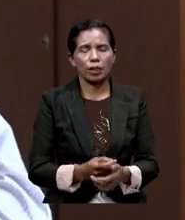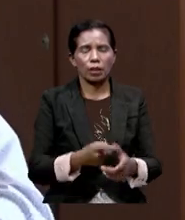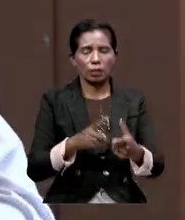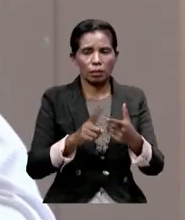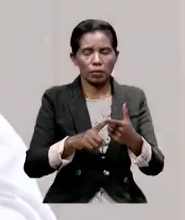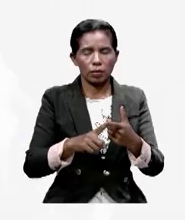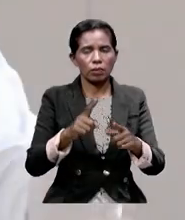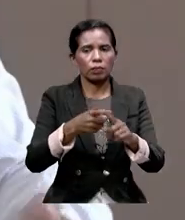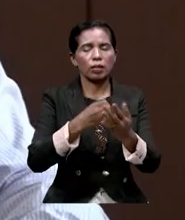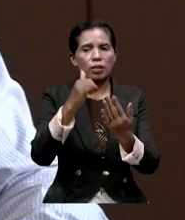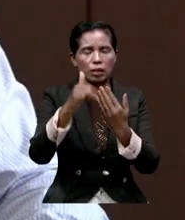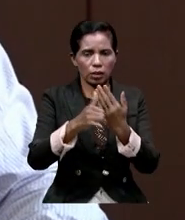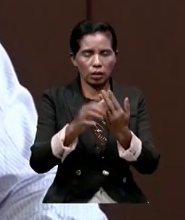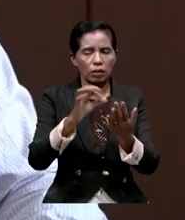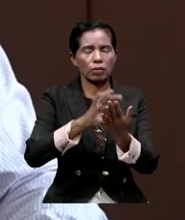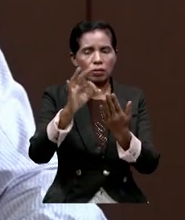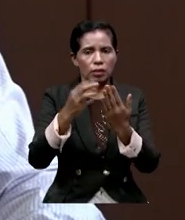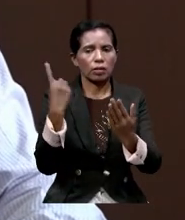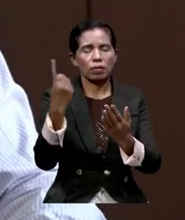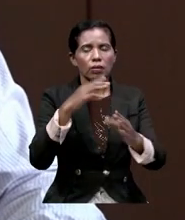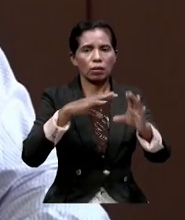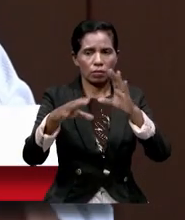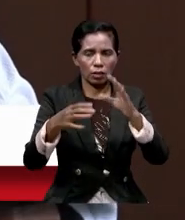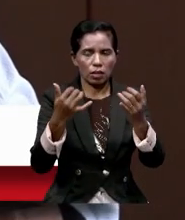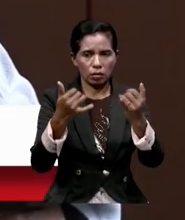mais janeiro fevereiro mas itana fatin halo comigo e